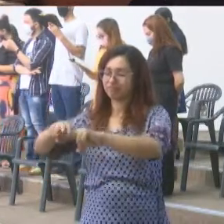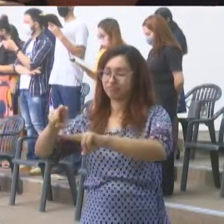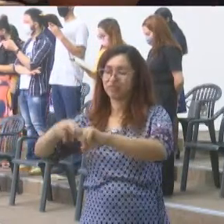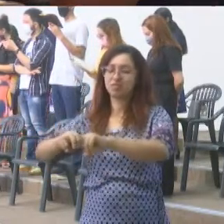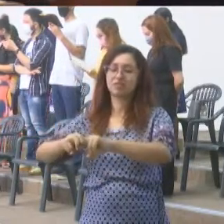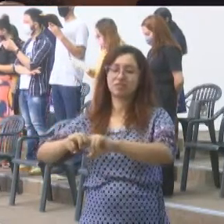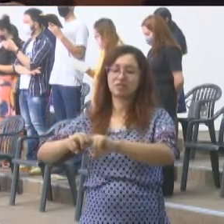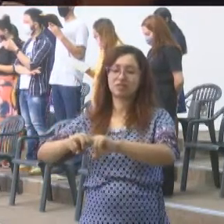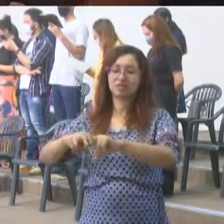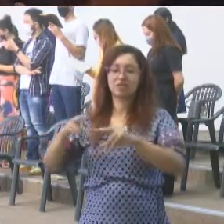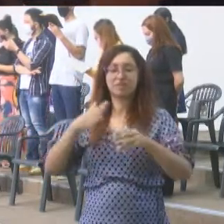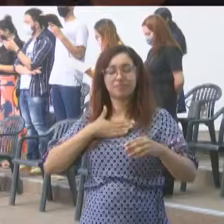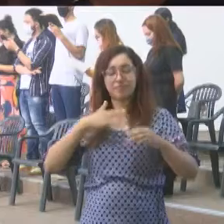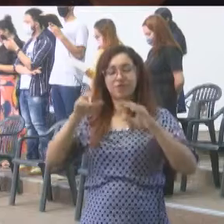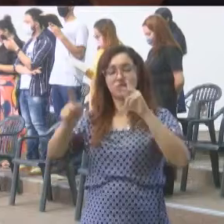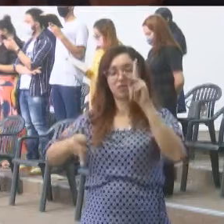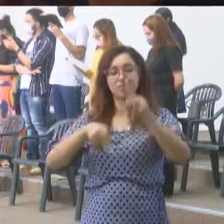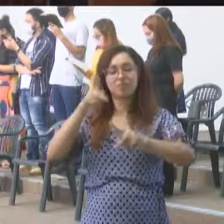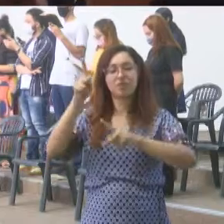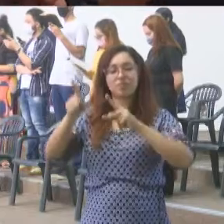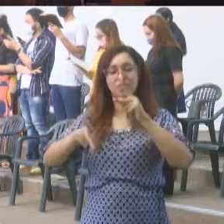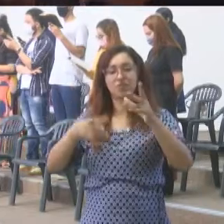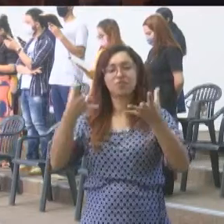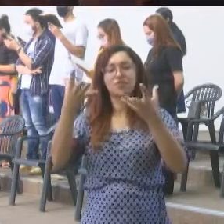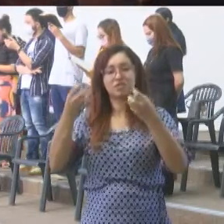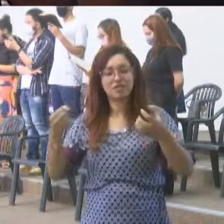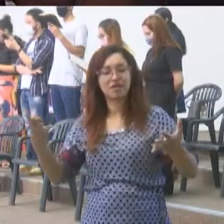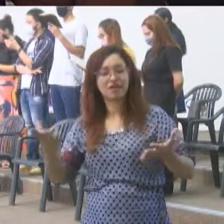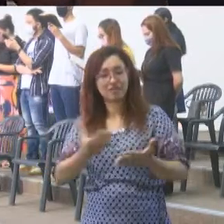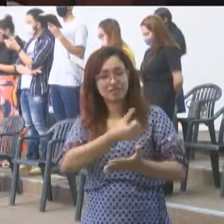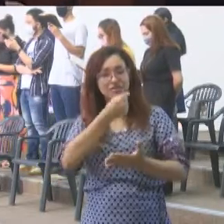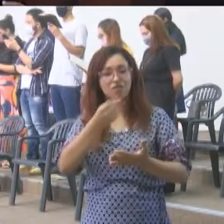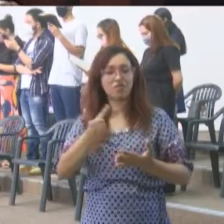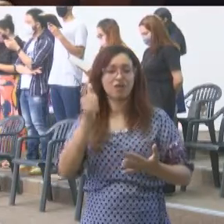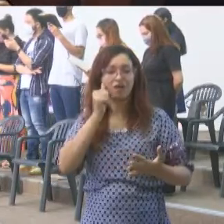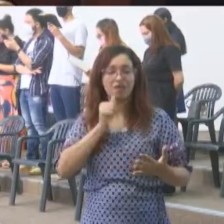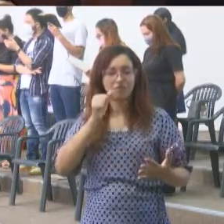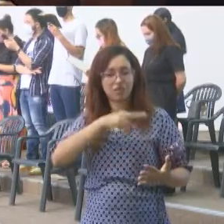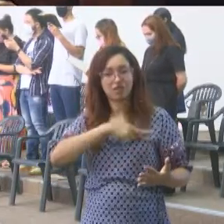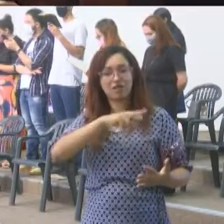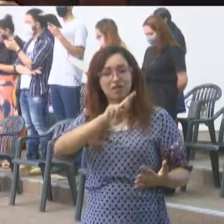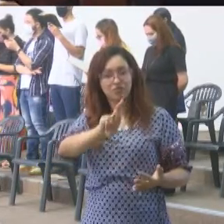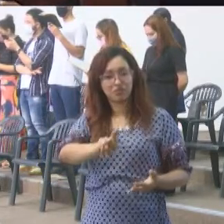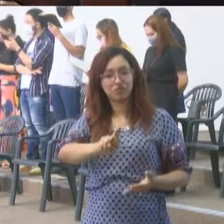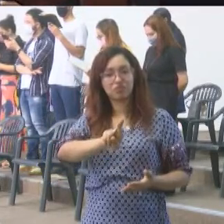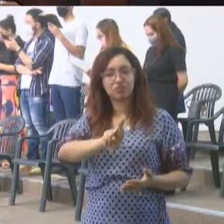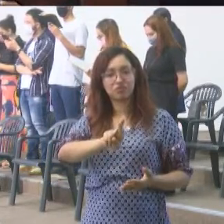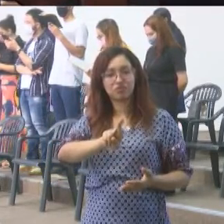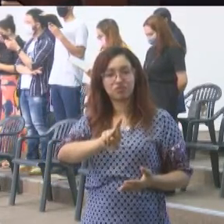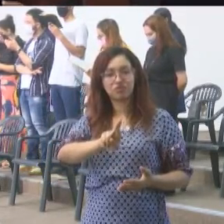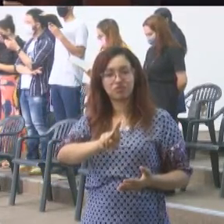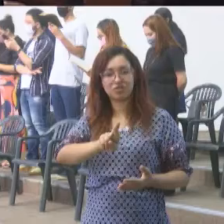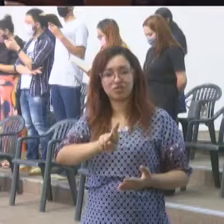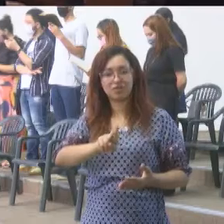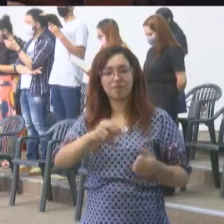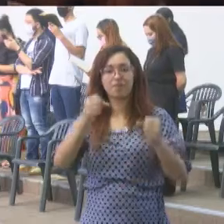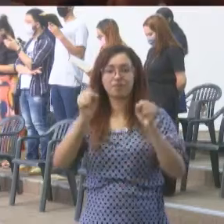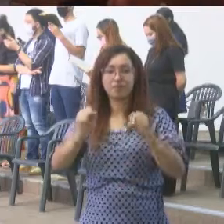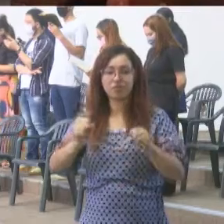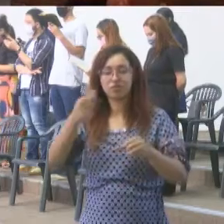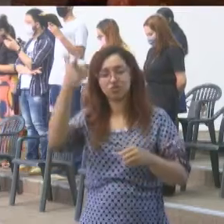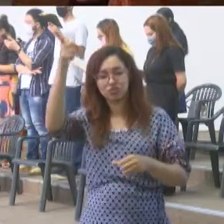que estão sentados aqui e na de meu povo. Se queres resgatá-la, resgata-a. Se